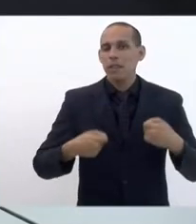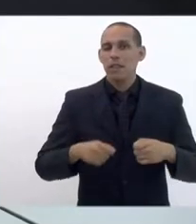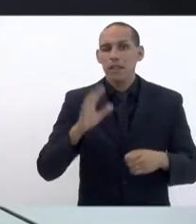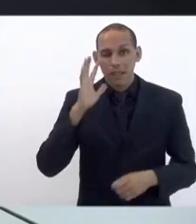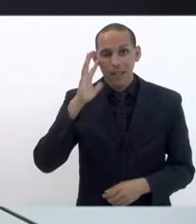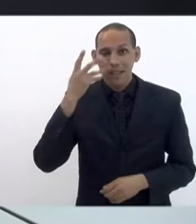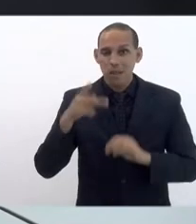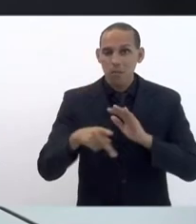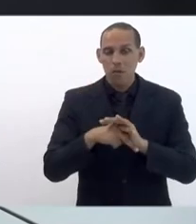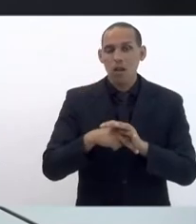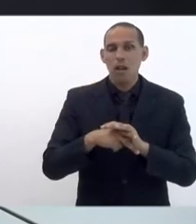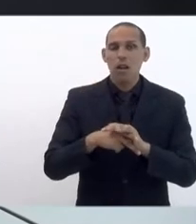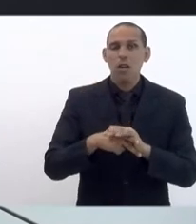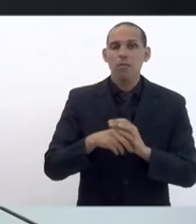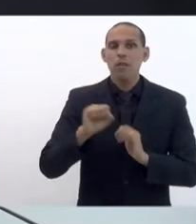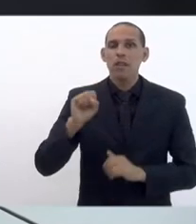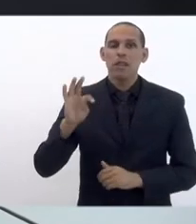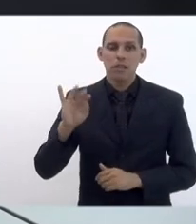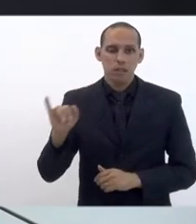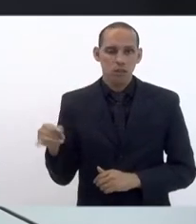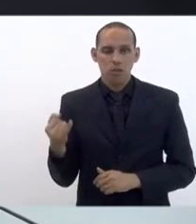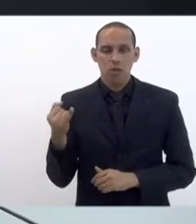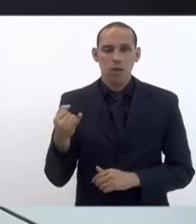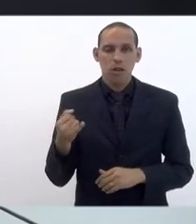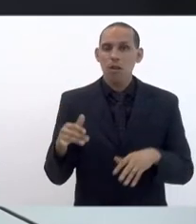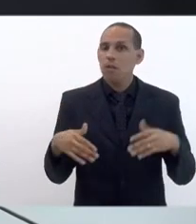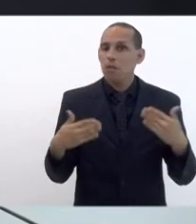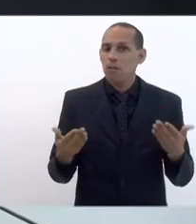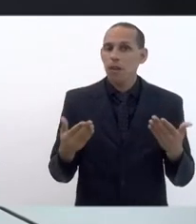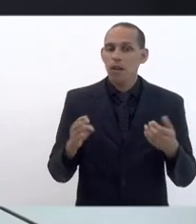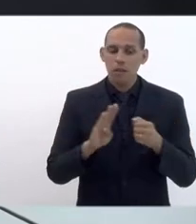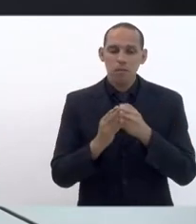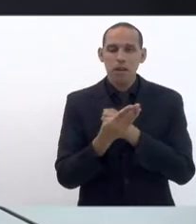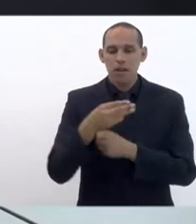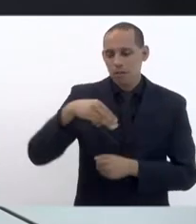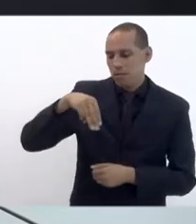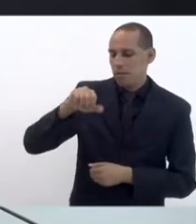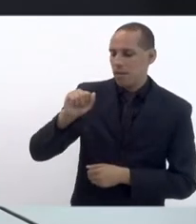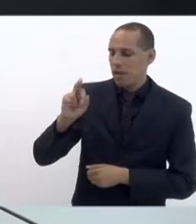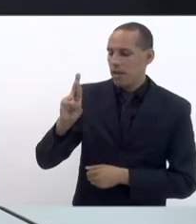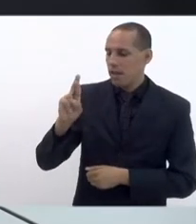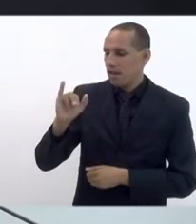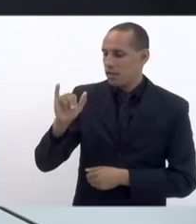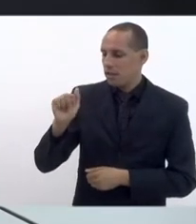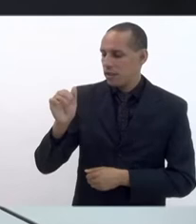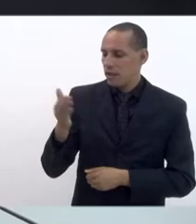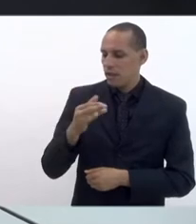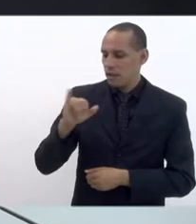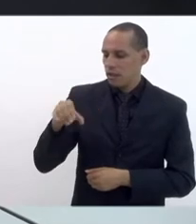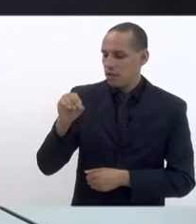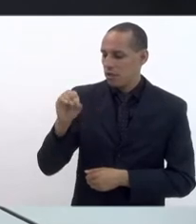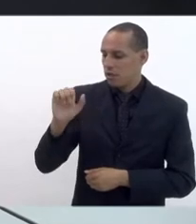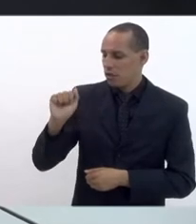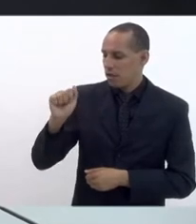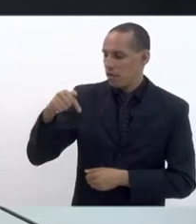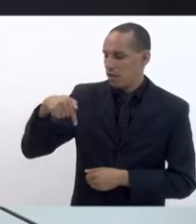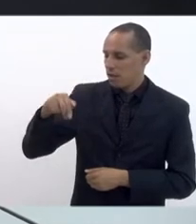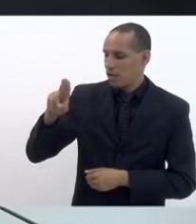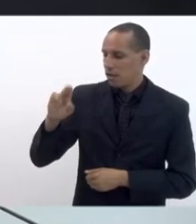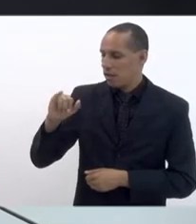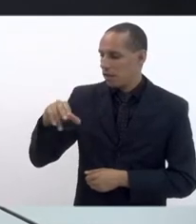do TJ nos casos do bairro de Maria Joaquina e do bairro de Califórnia.